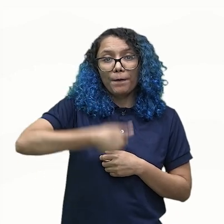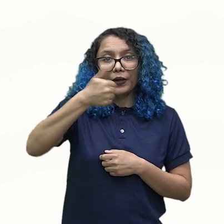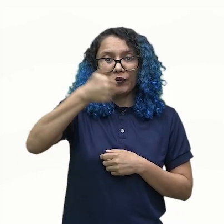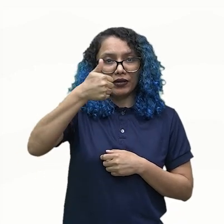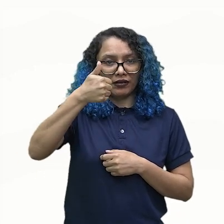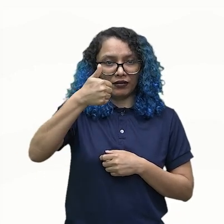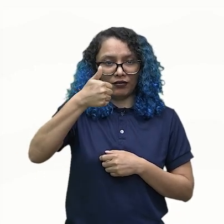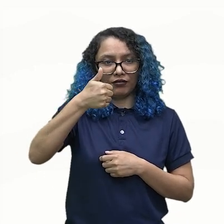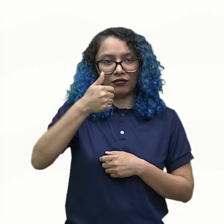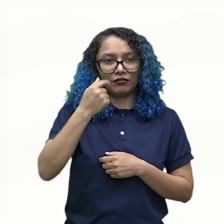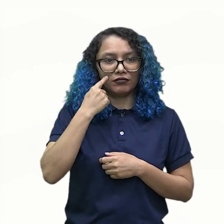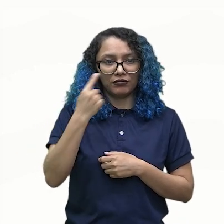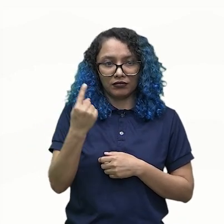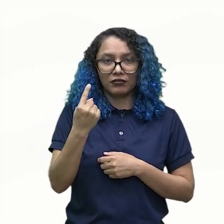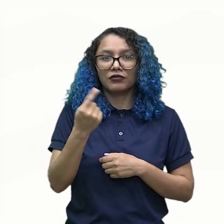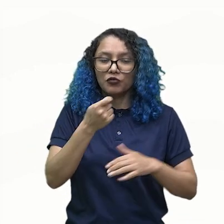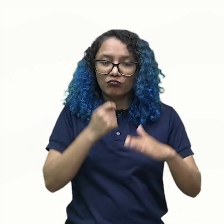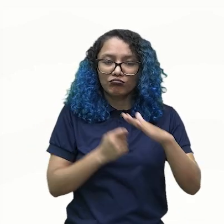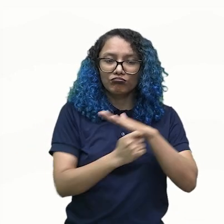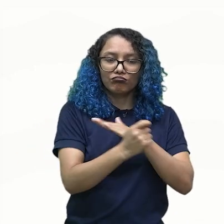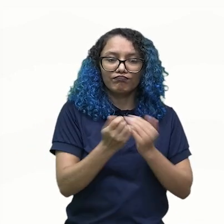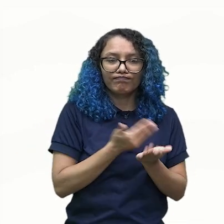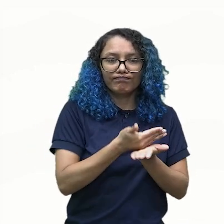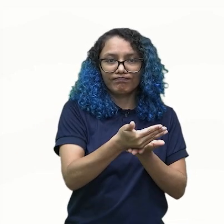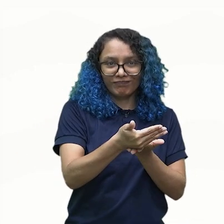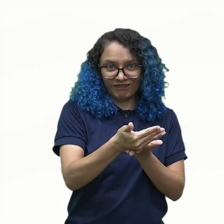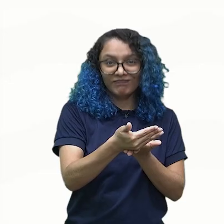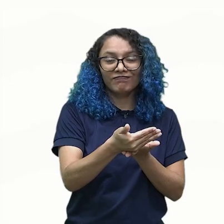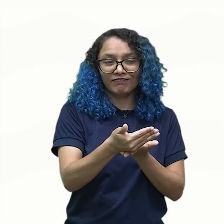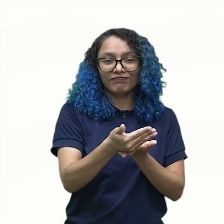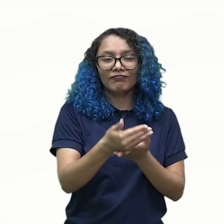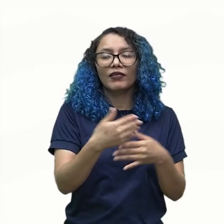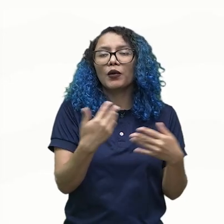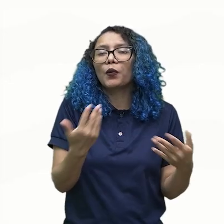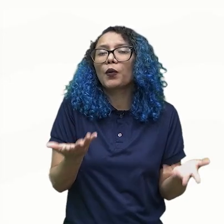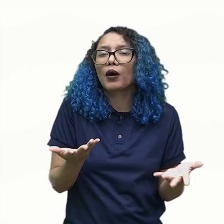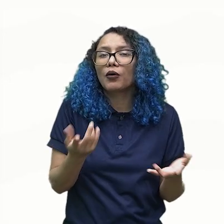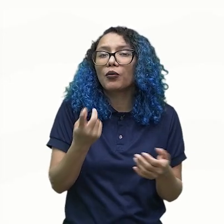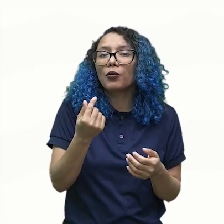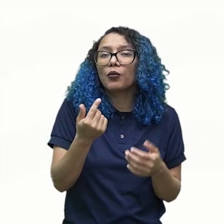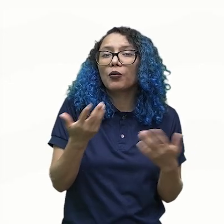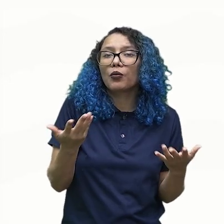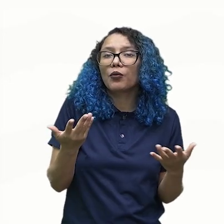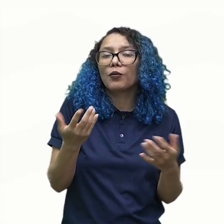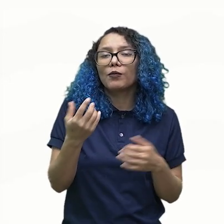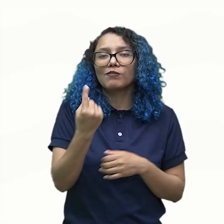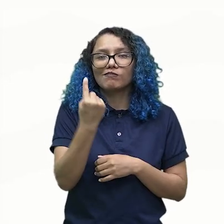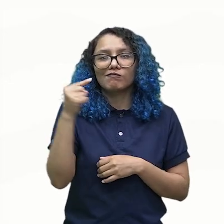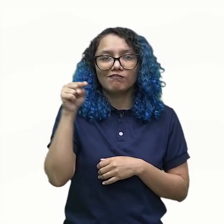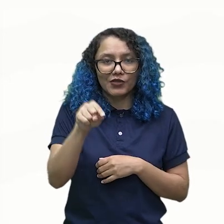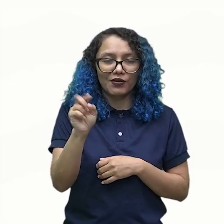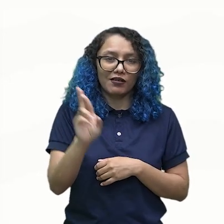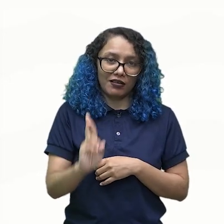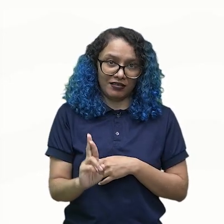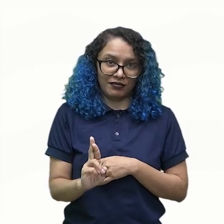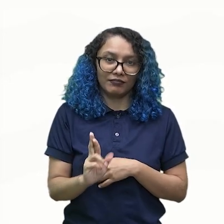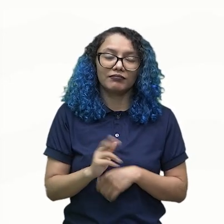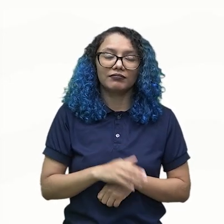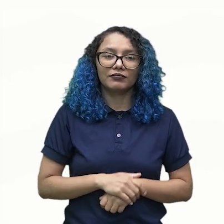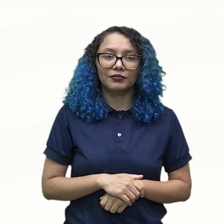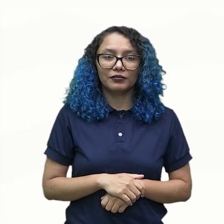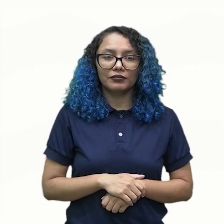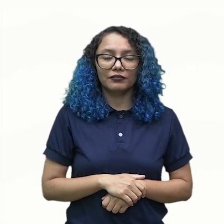valor que você está aplicando, que nesse exemplo eu estou aplicando o valor equivalente a